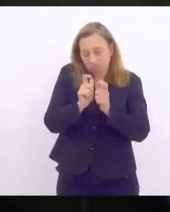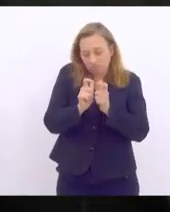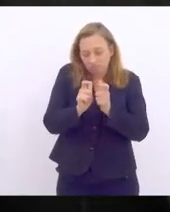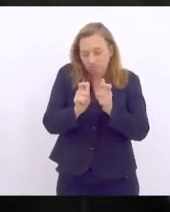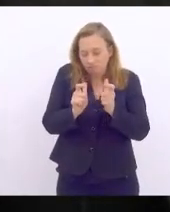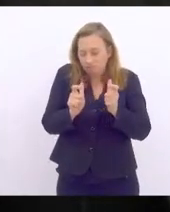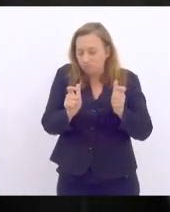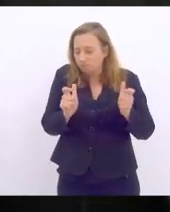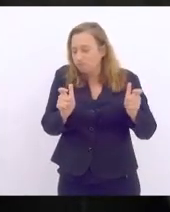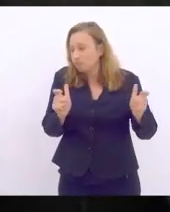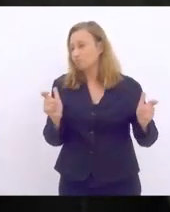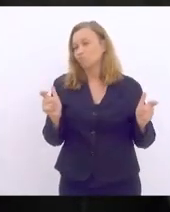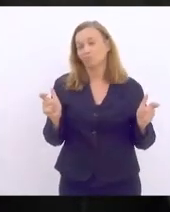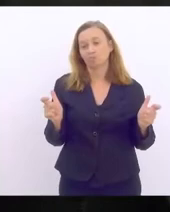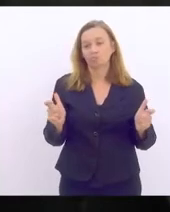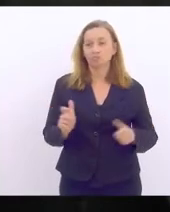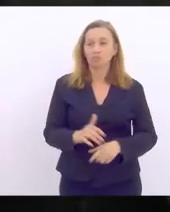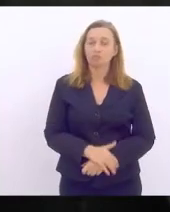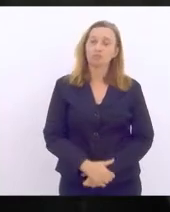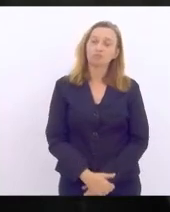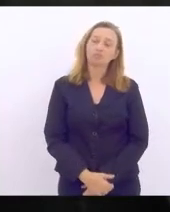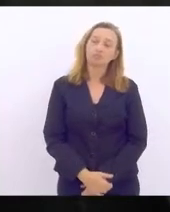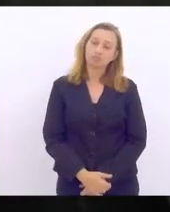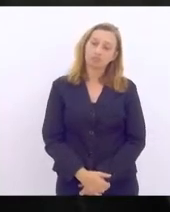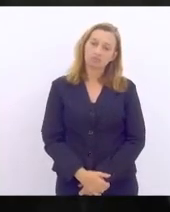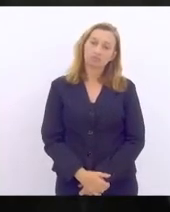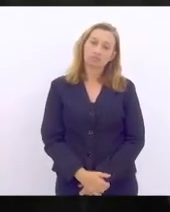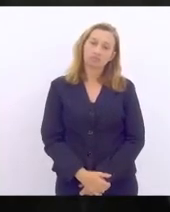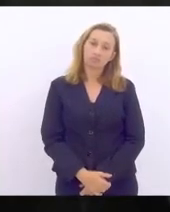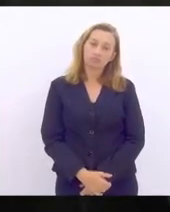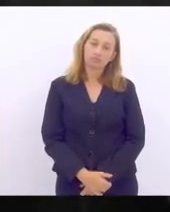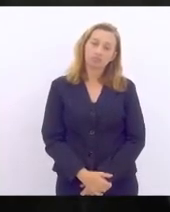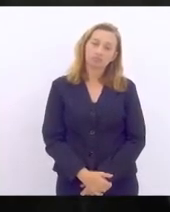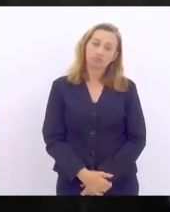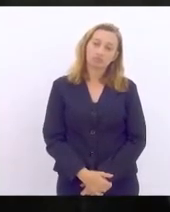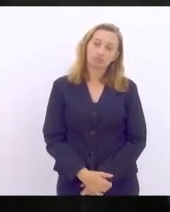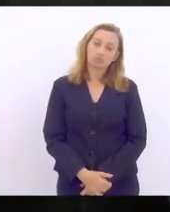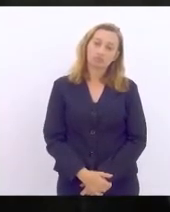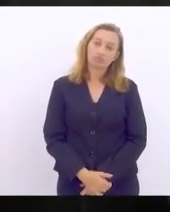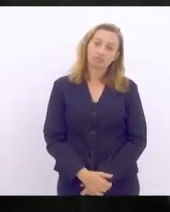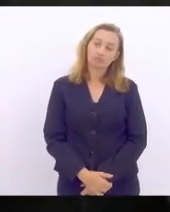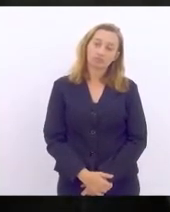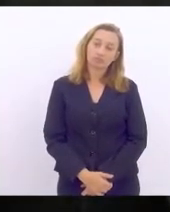incensa incensar insensata e incessante